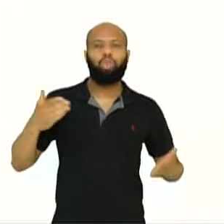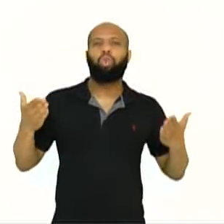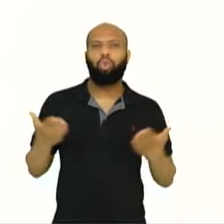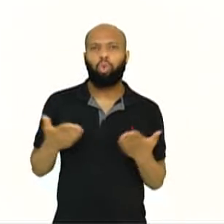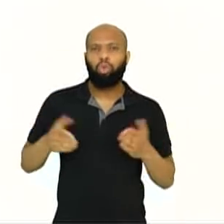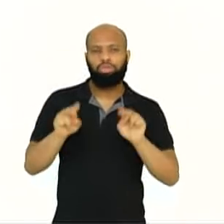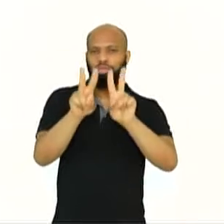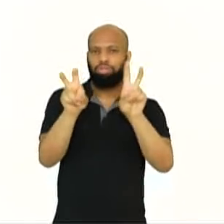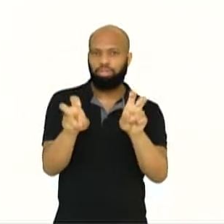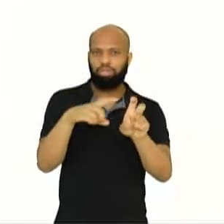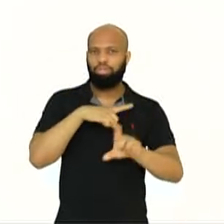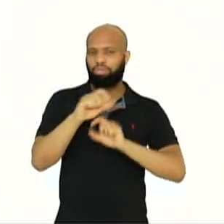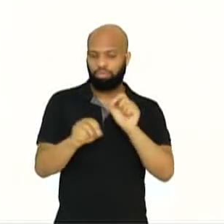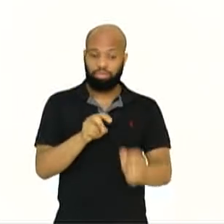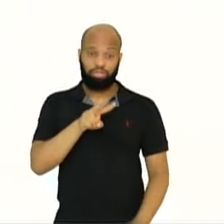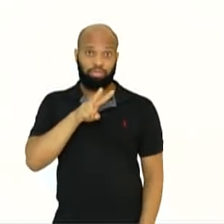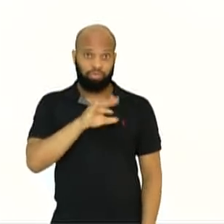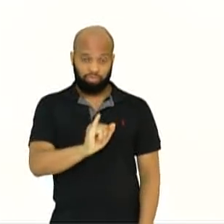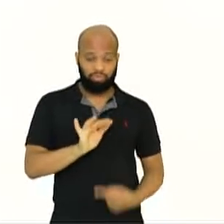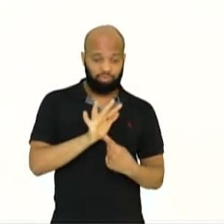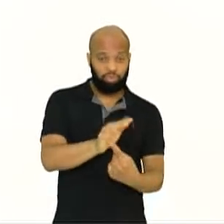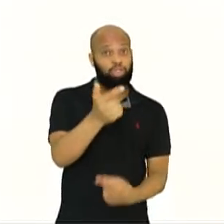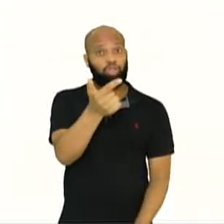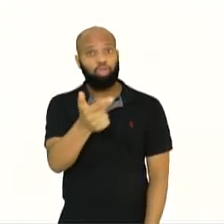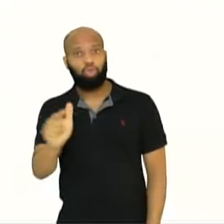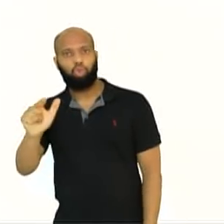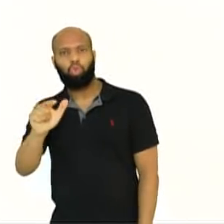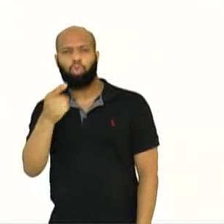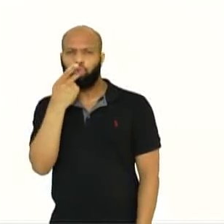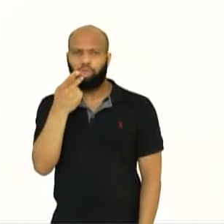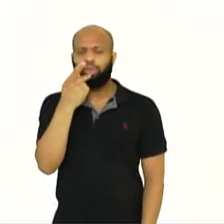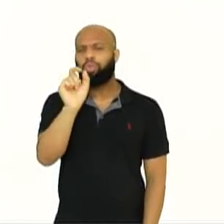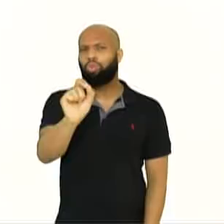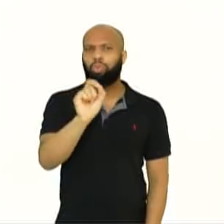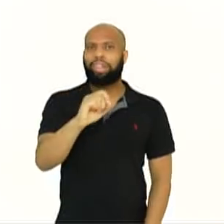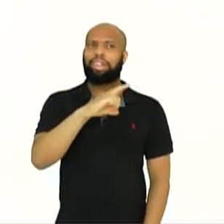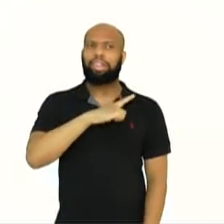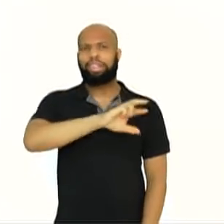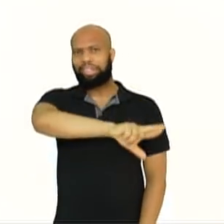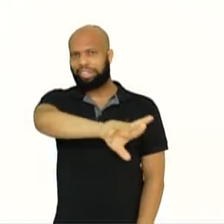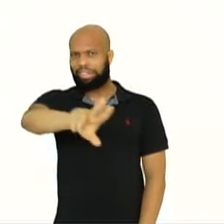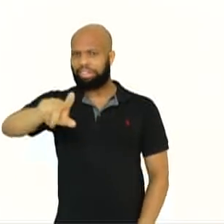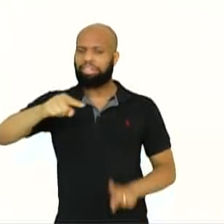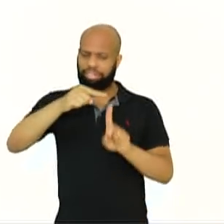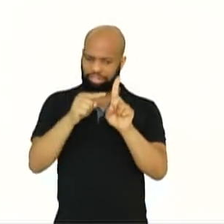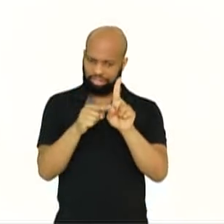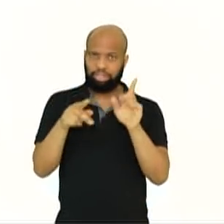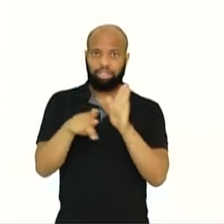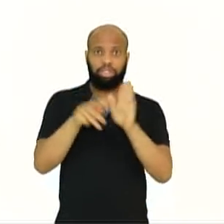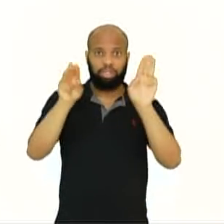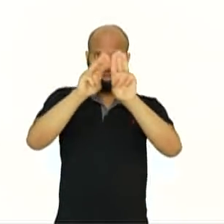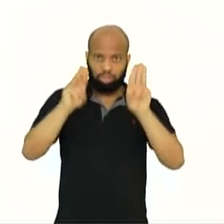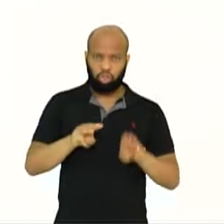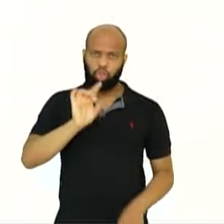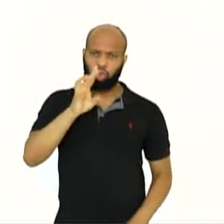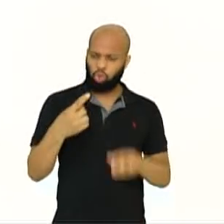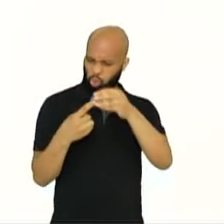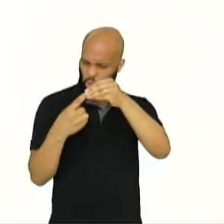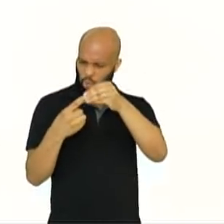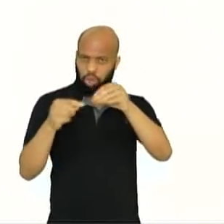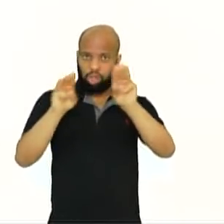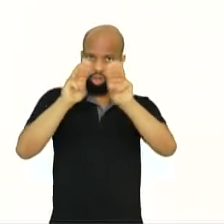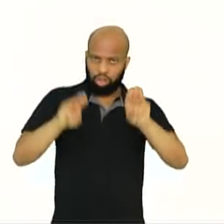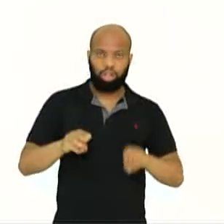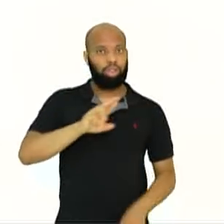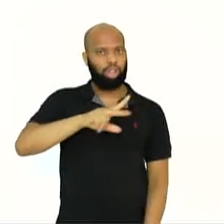nesse tema, nós vamos então abordar novamente, reforçar que existem vários tipos de museu. Não existe apenas um museu, galera,